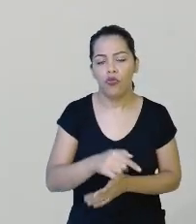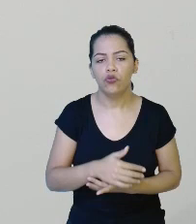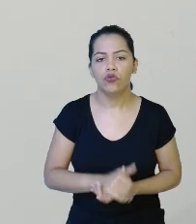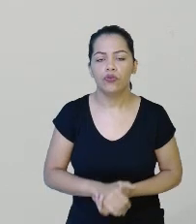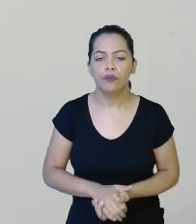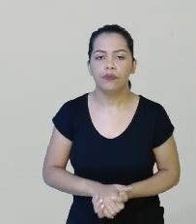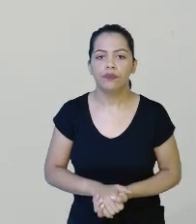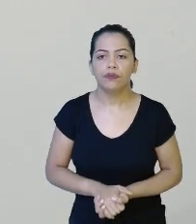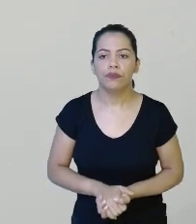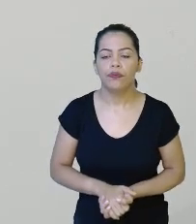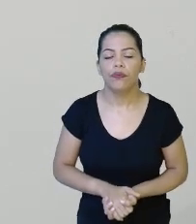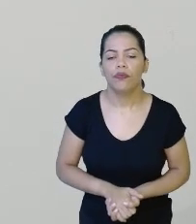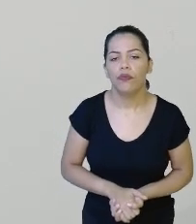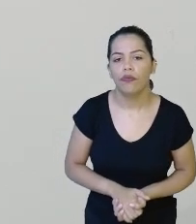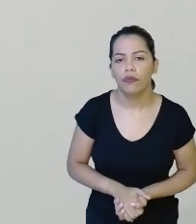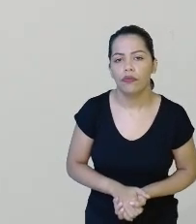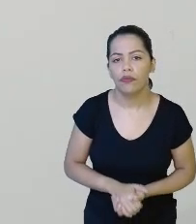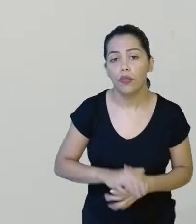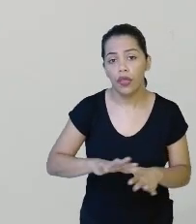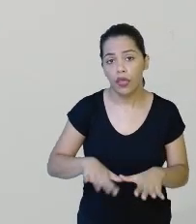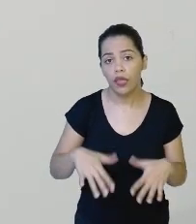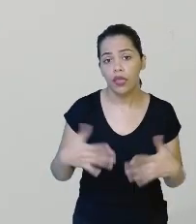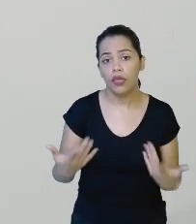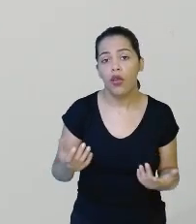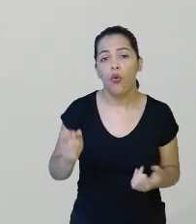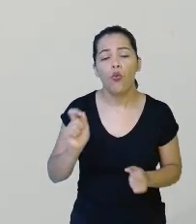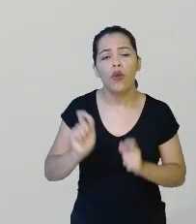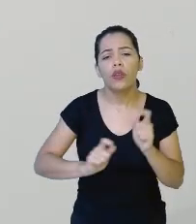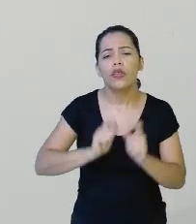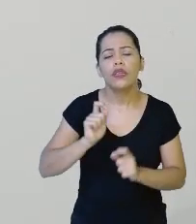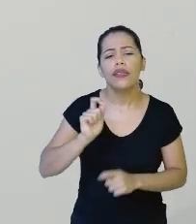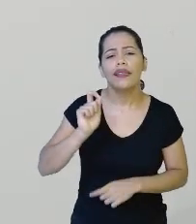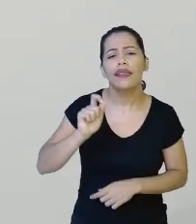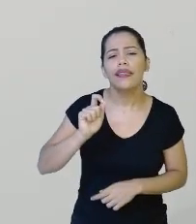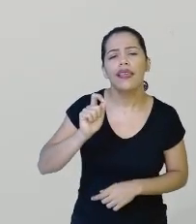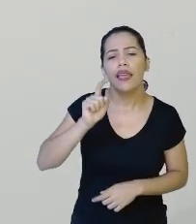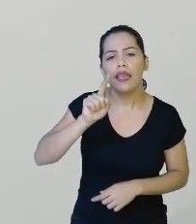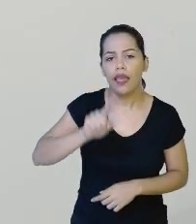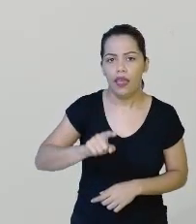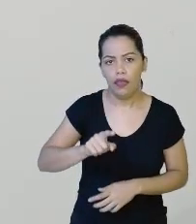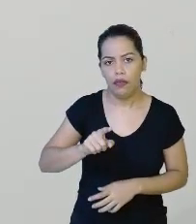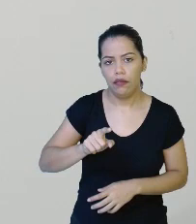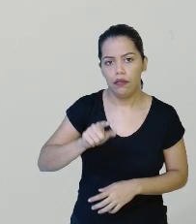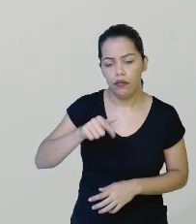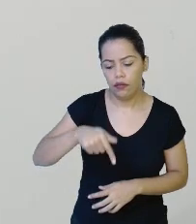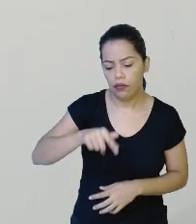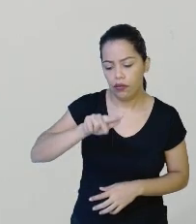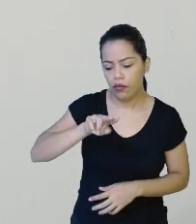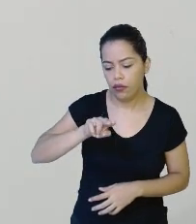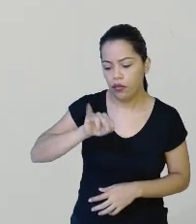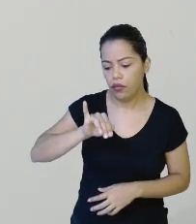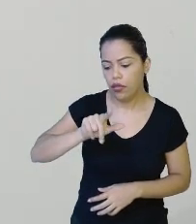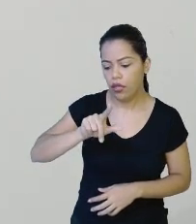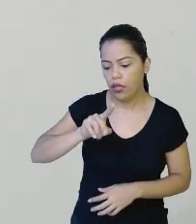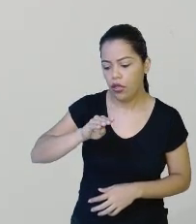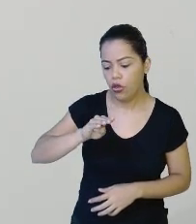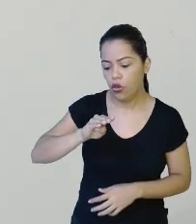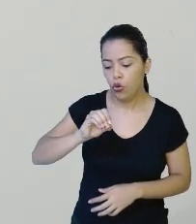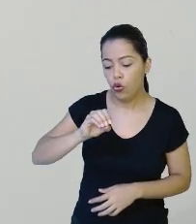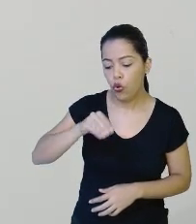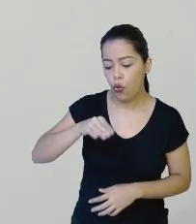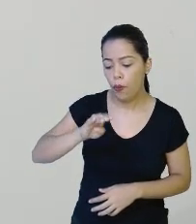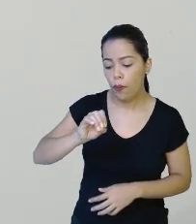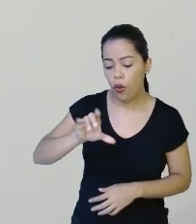É considerada quilombola aquela pessoa que se autodetermina pertencente a esse grupo, como eu já falei para vocês. É a pessoa que